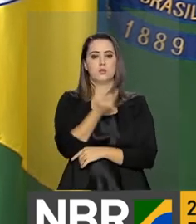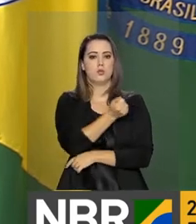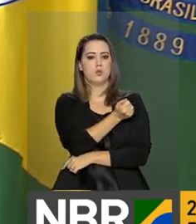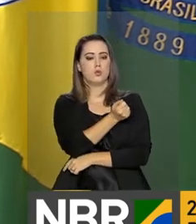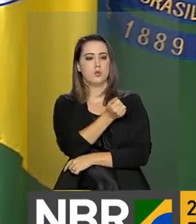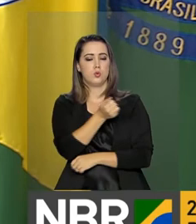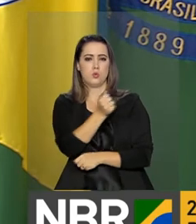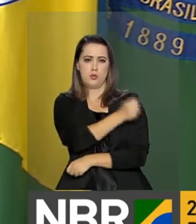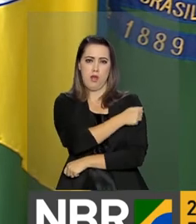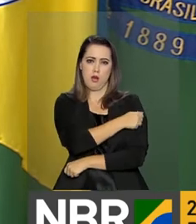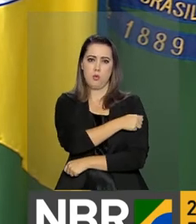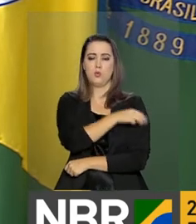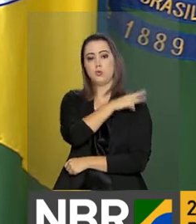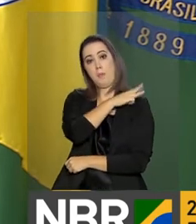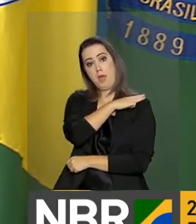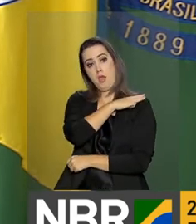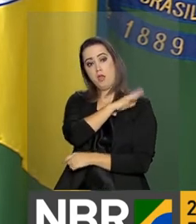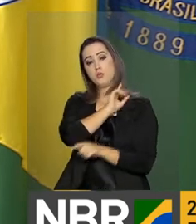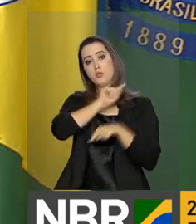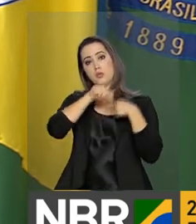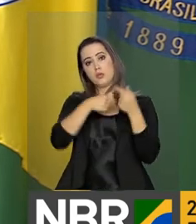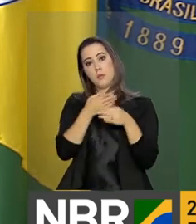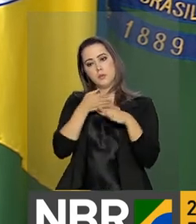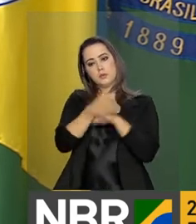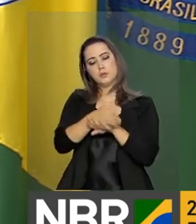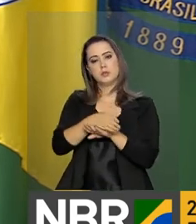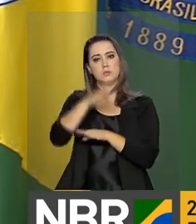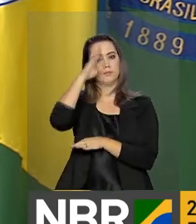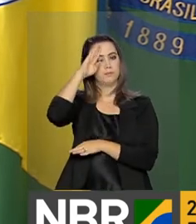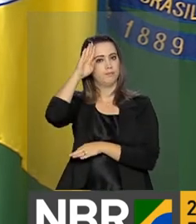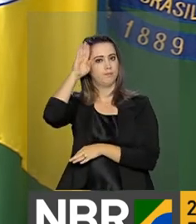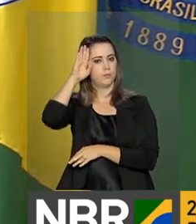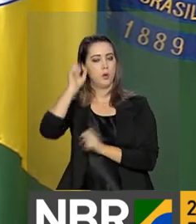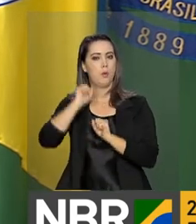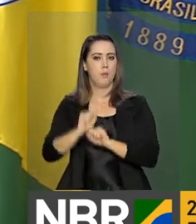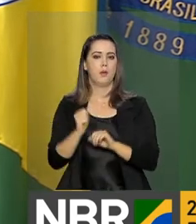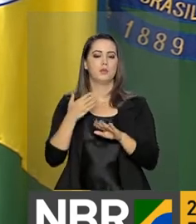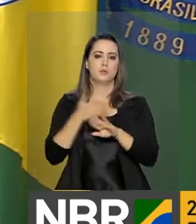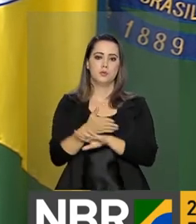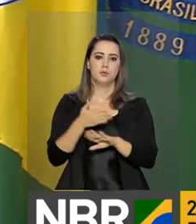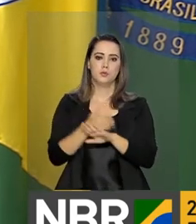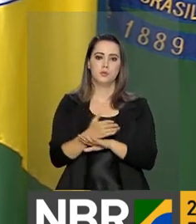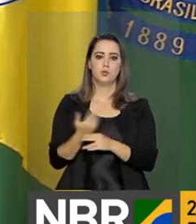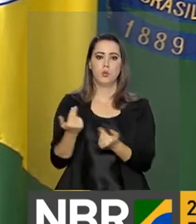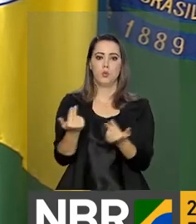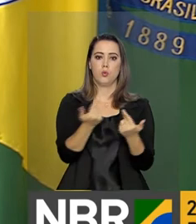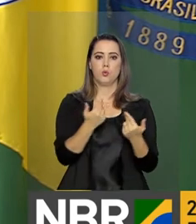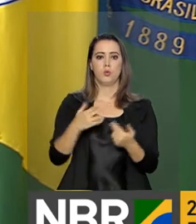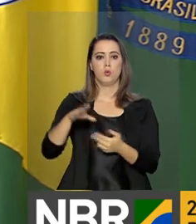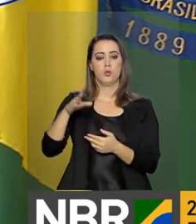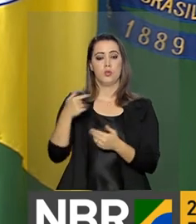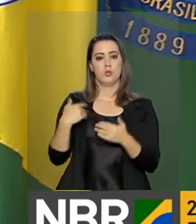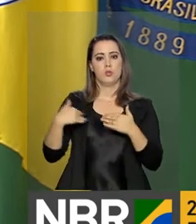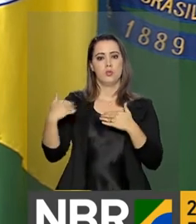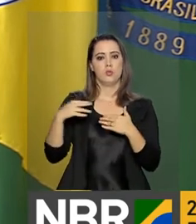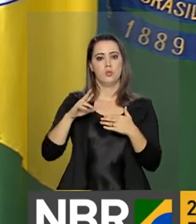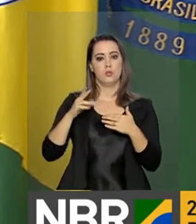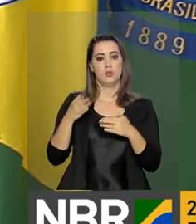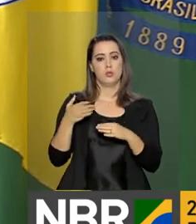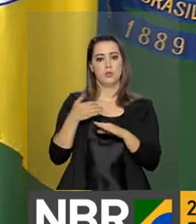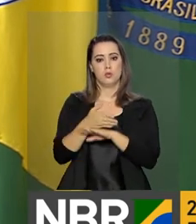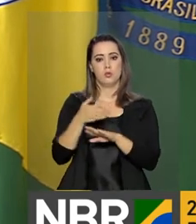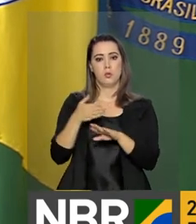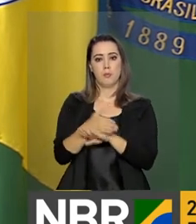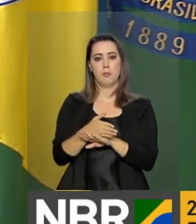ensino médio, do ensino universitário, possam concorrer, como já concorrem, possam concorrer com estudantes do ensino médio, médio